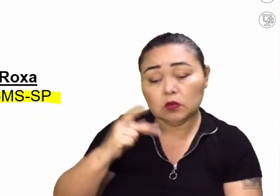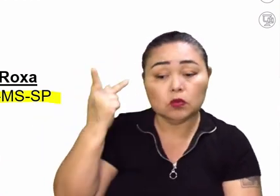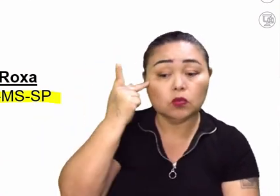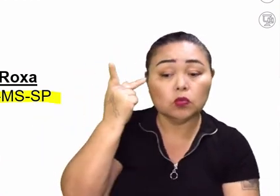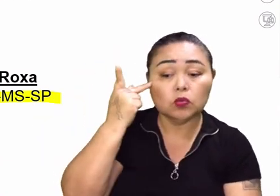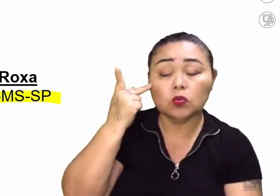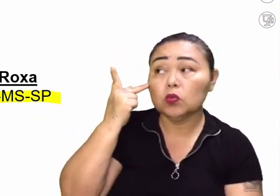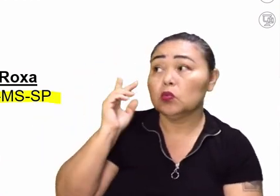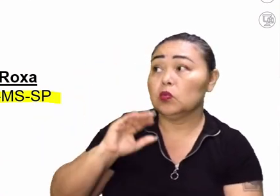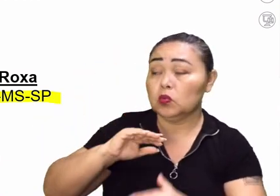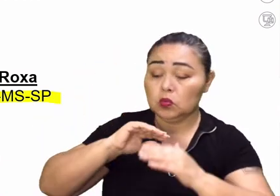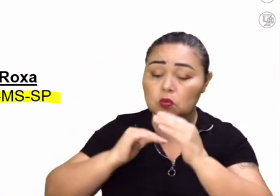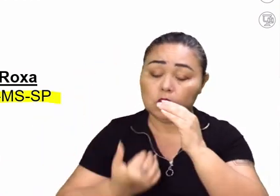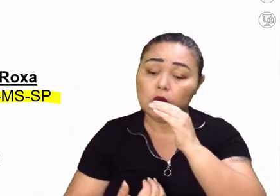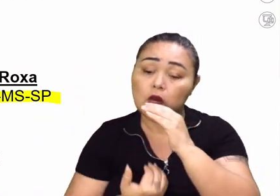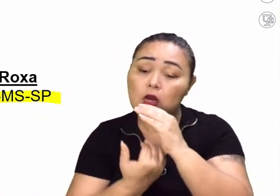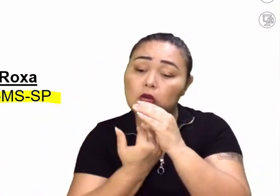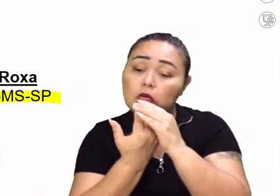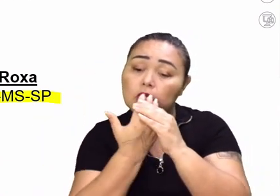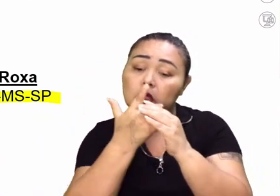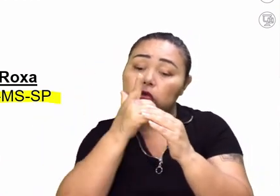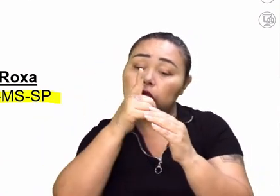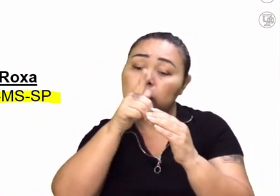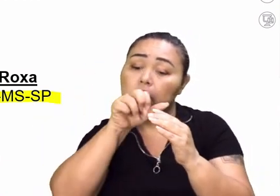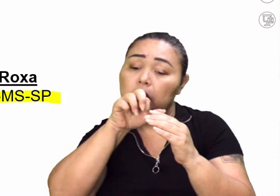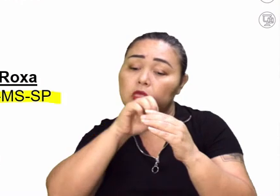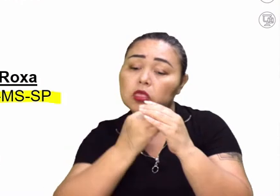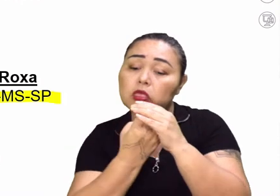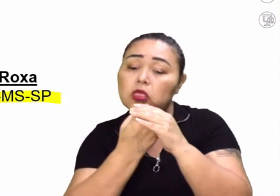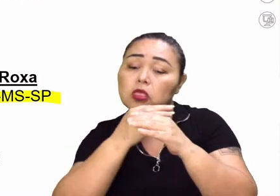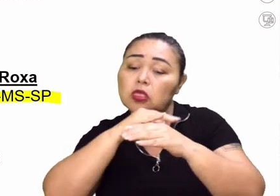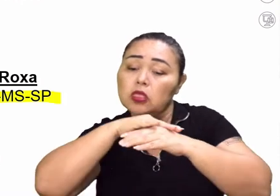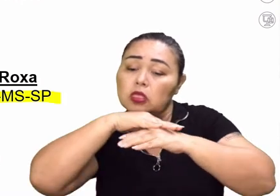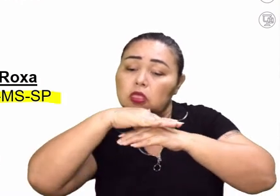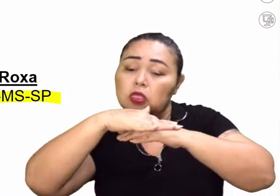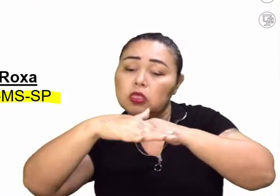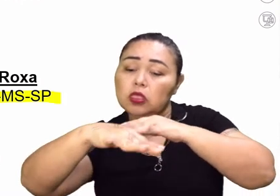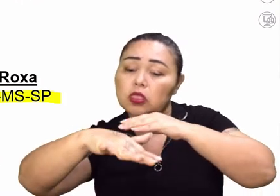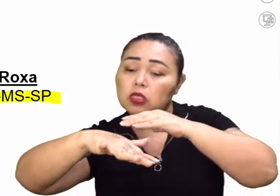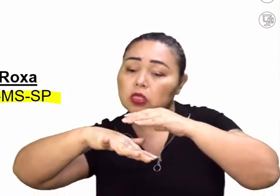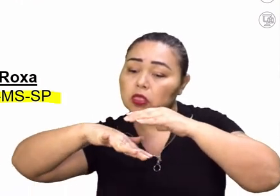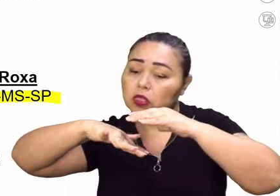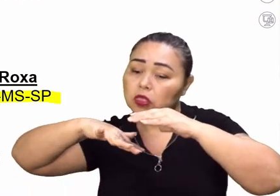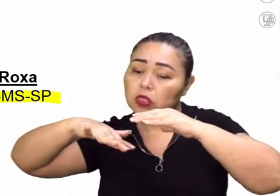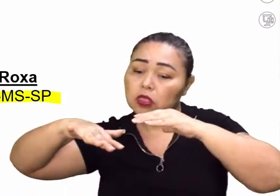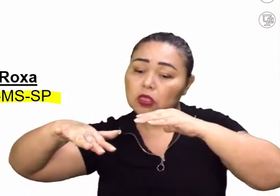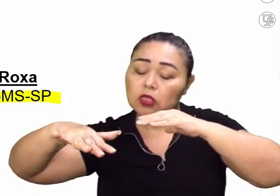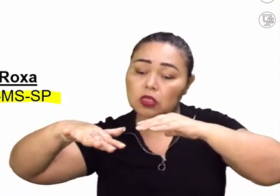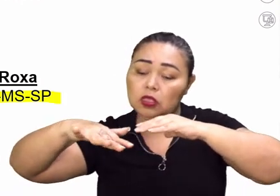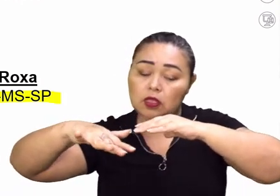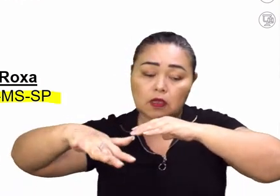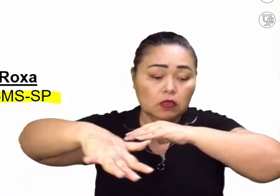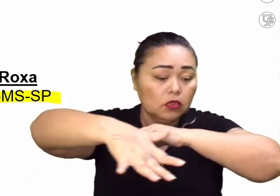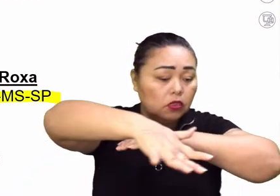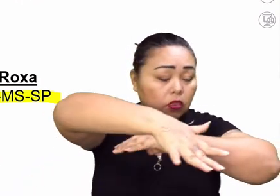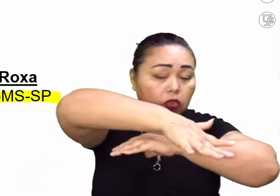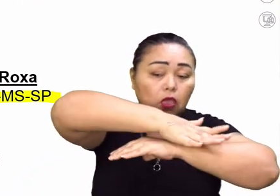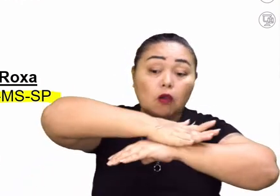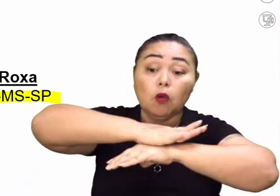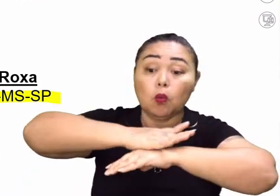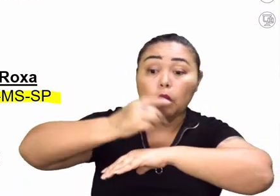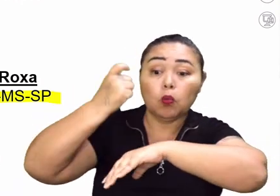lavas foram expelidas para a superfície e aí essa lava